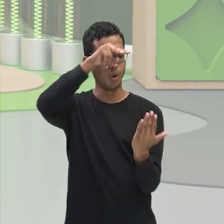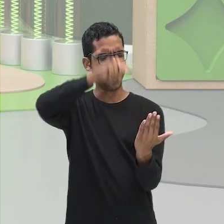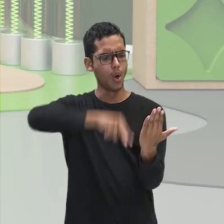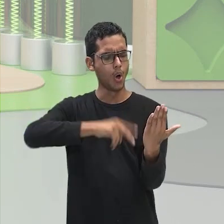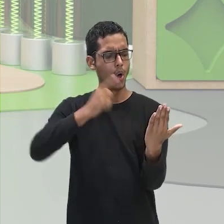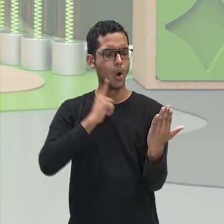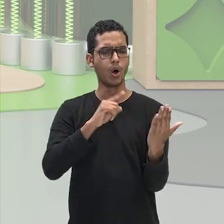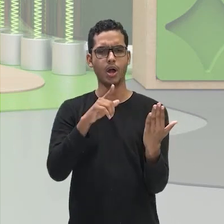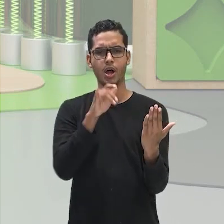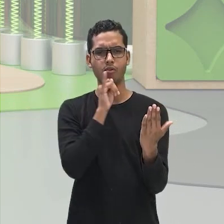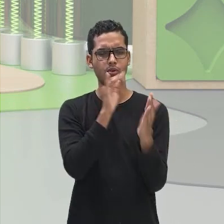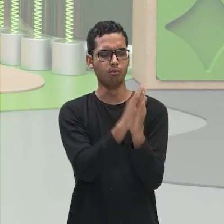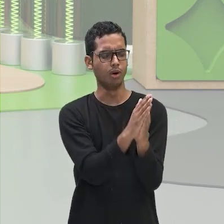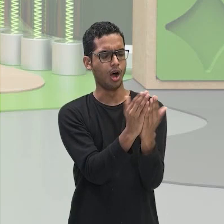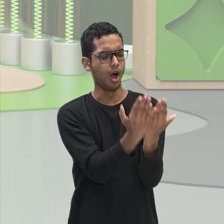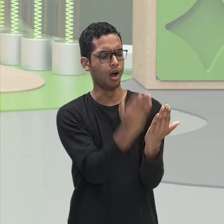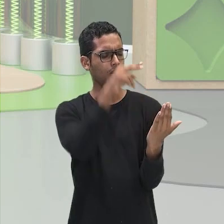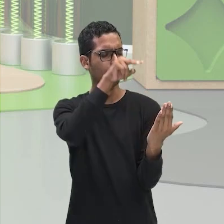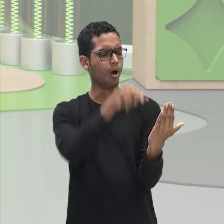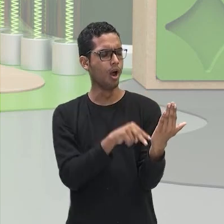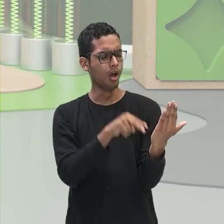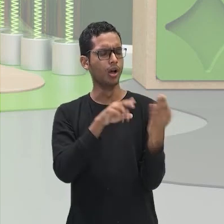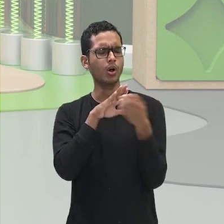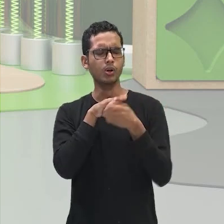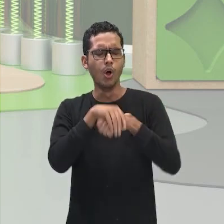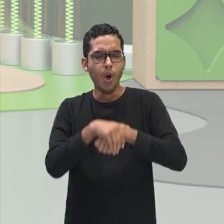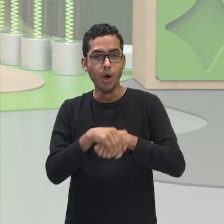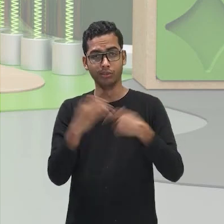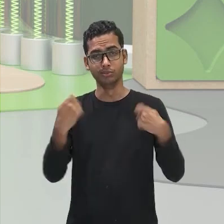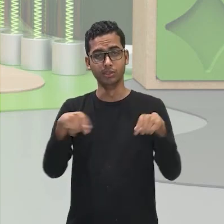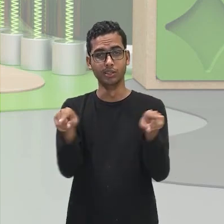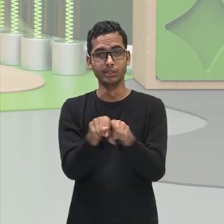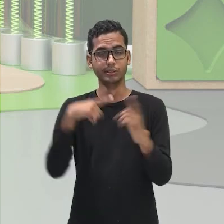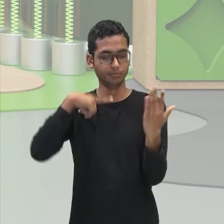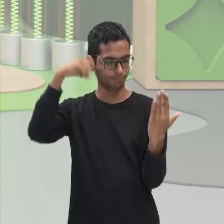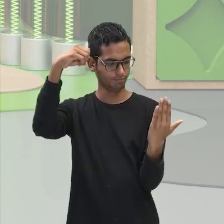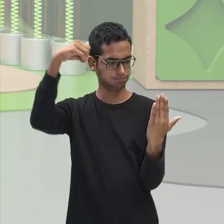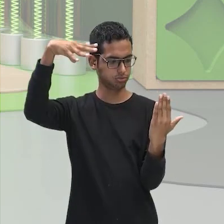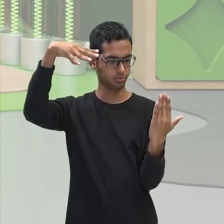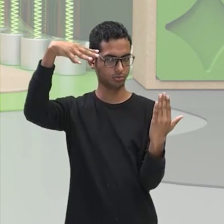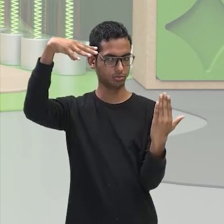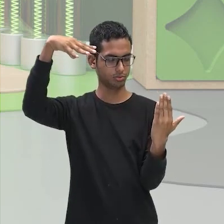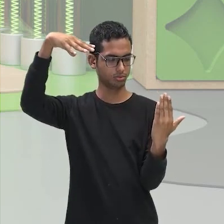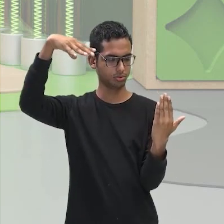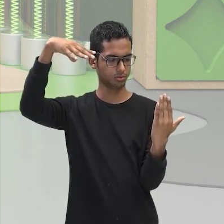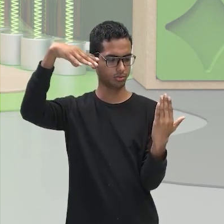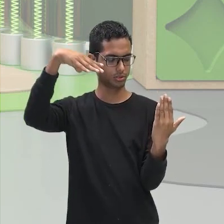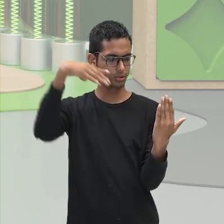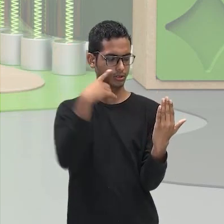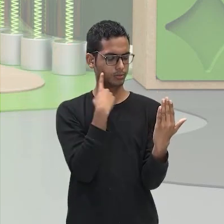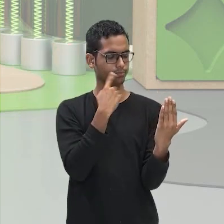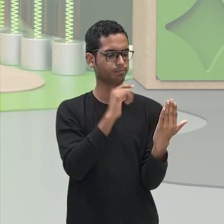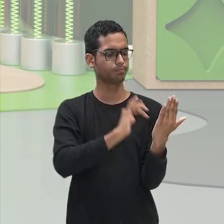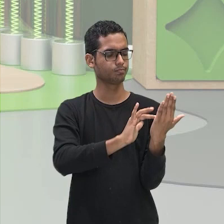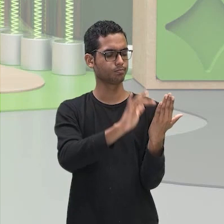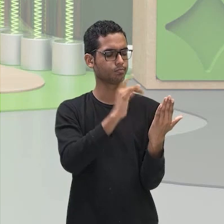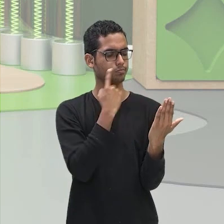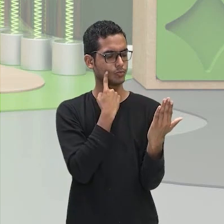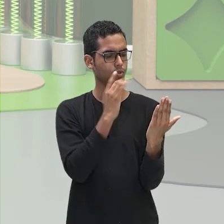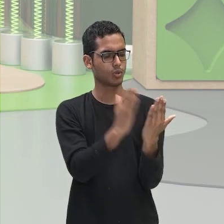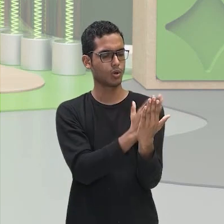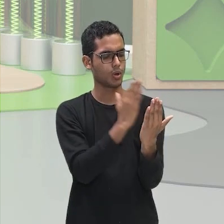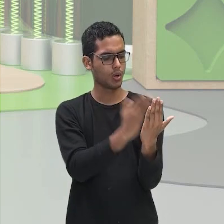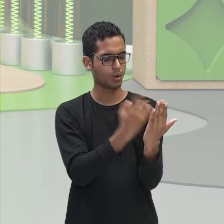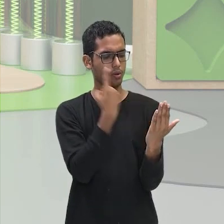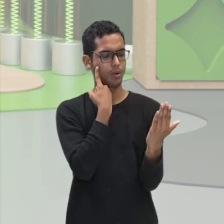à noite, a gente vai precisar acender ali uma fonte de luz, uma energia luminosa, como essas lâmpadas aí que nos fornecem